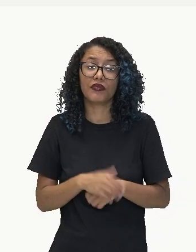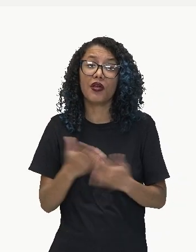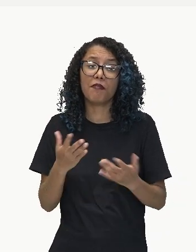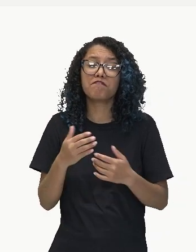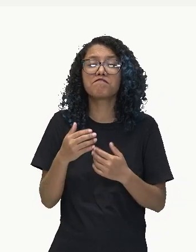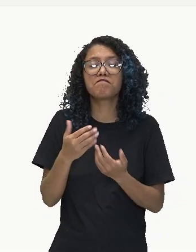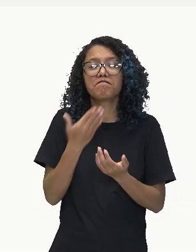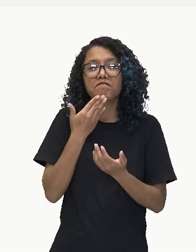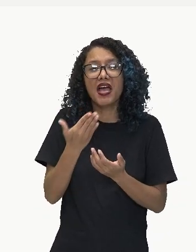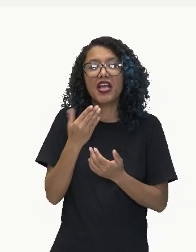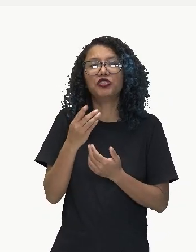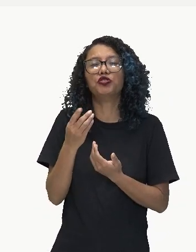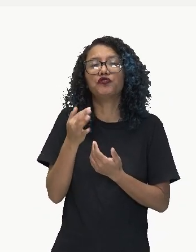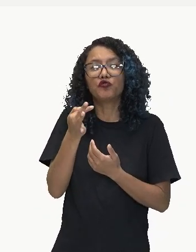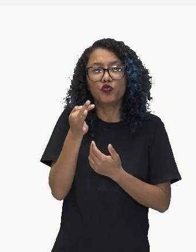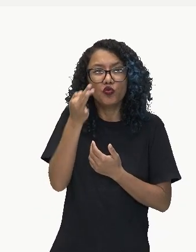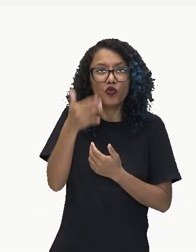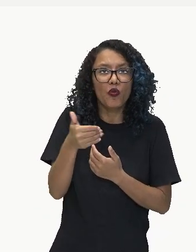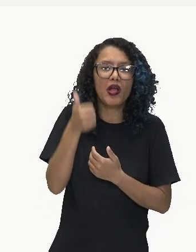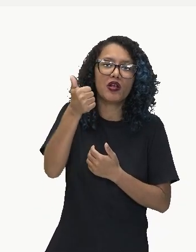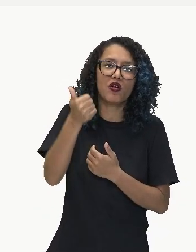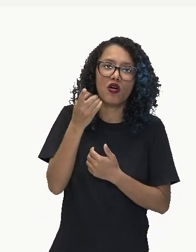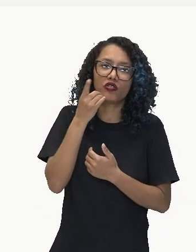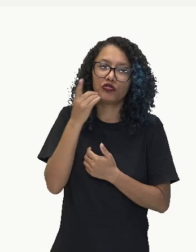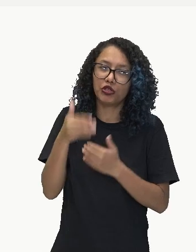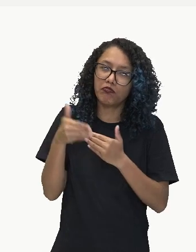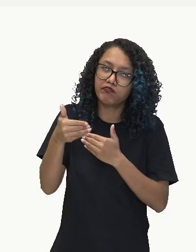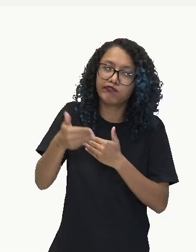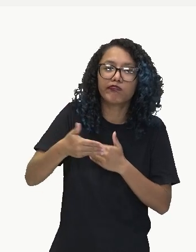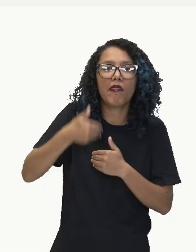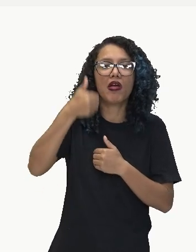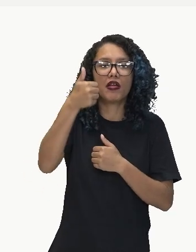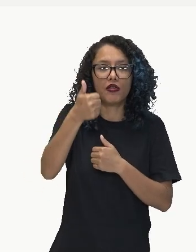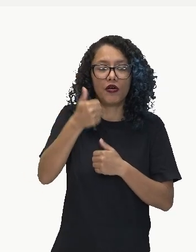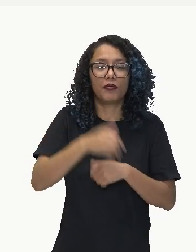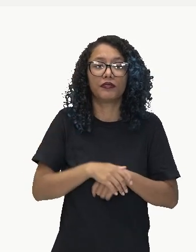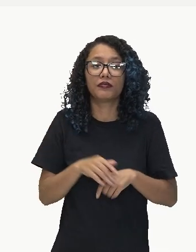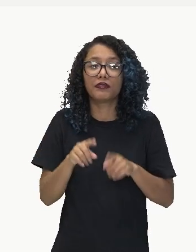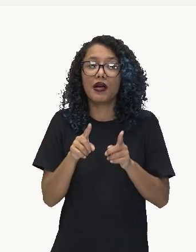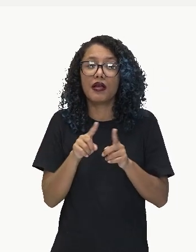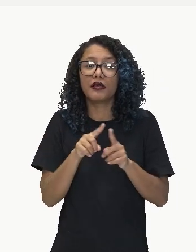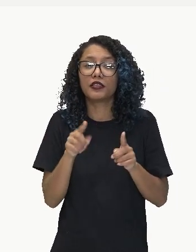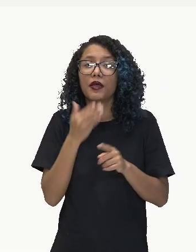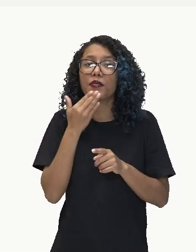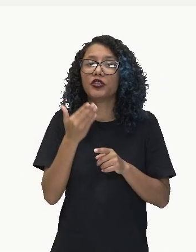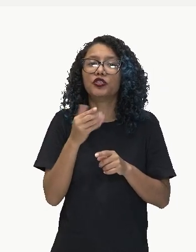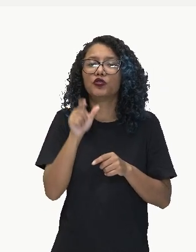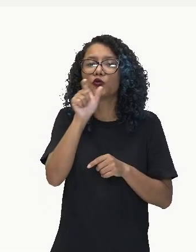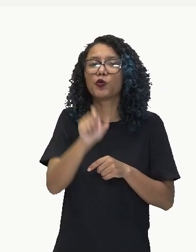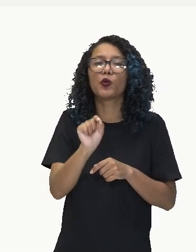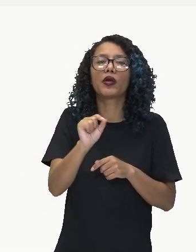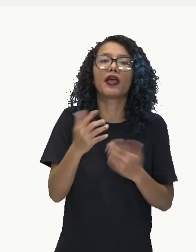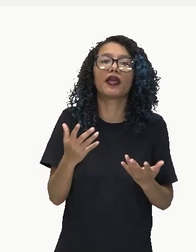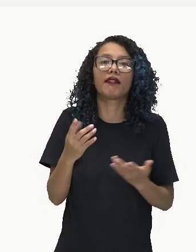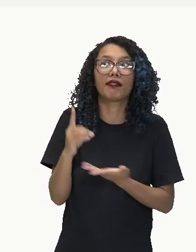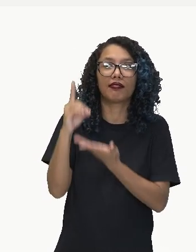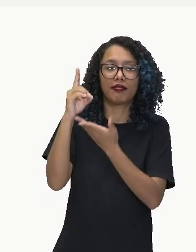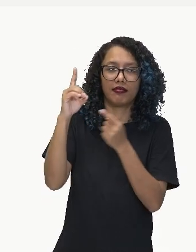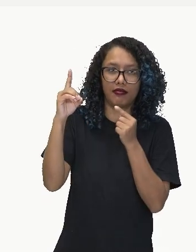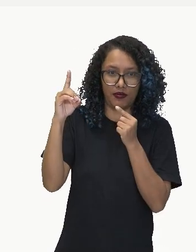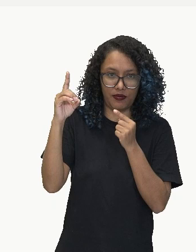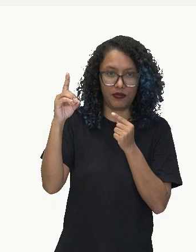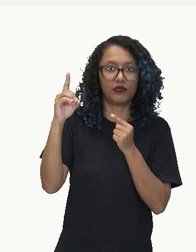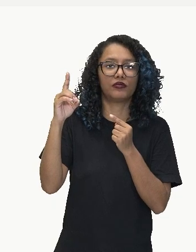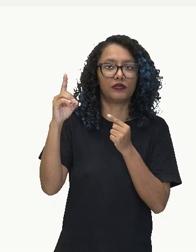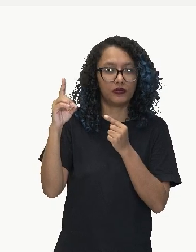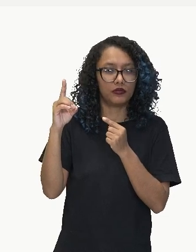por mejores dias. Mas está pedindo a quem? Está pedindo a Deus. E o interessante perceber o